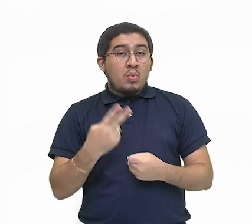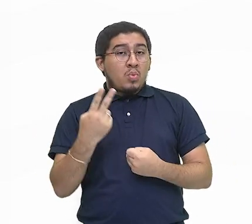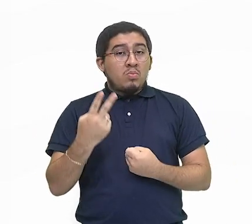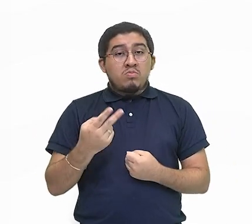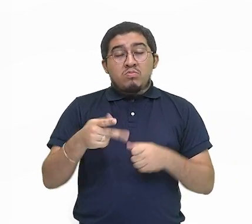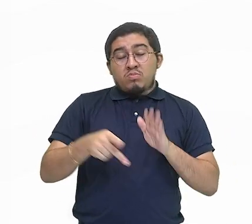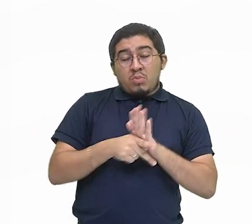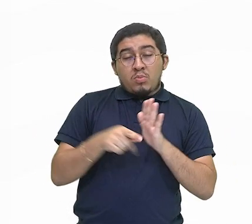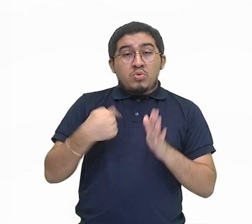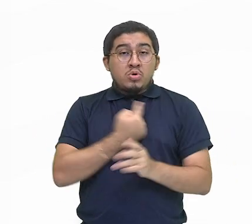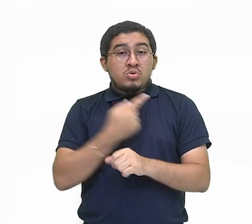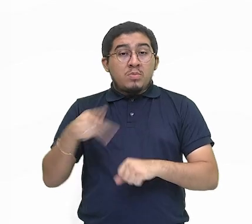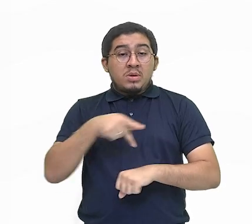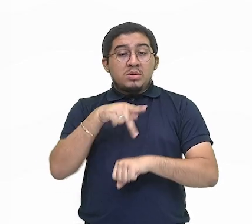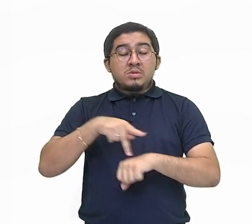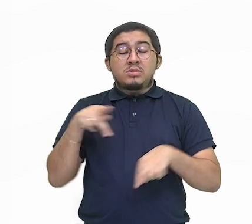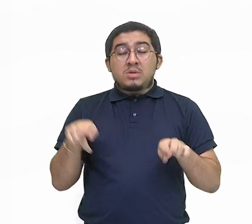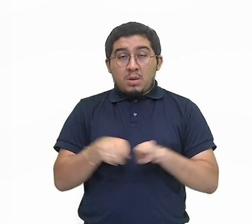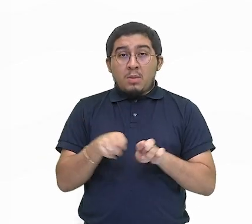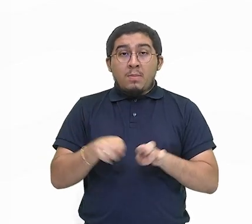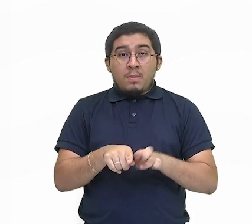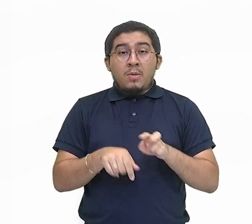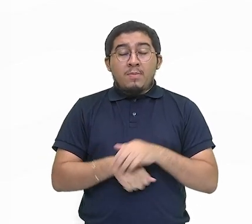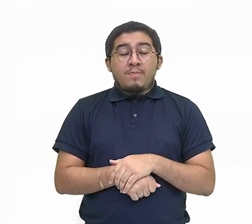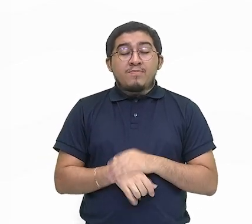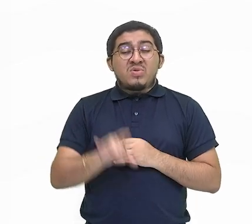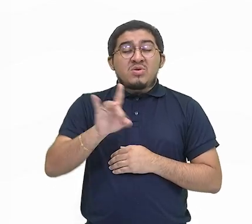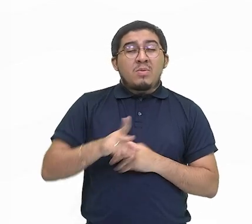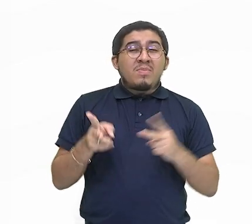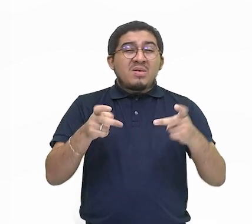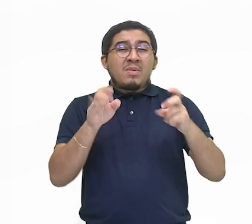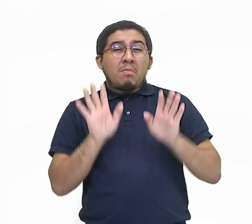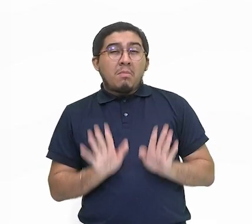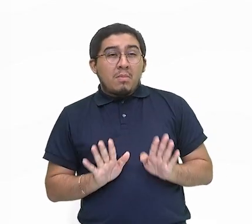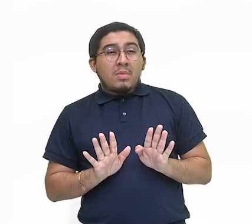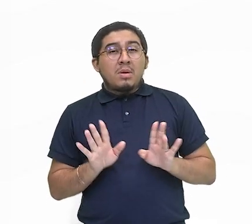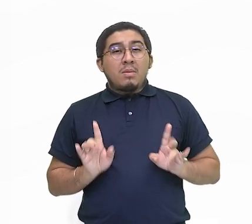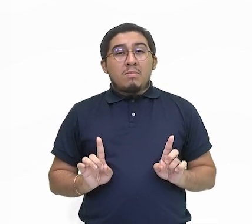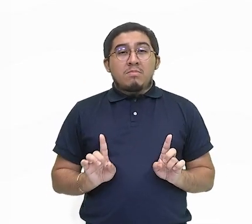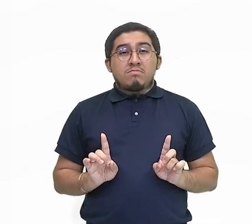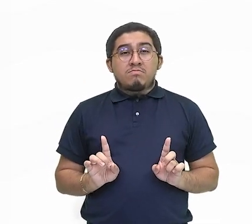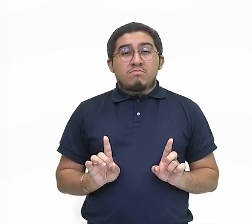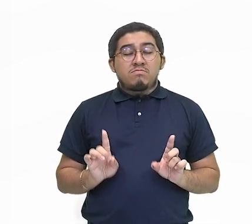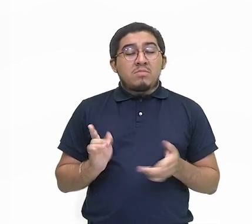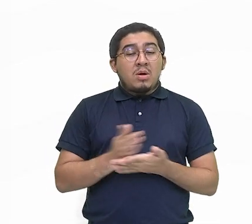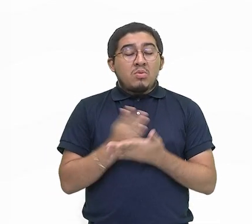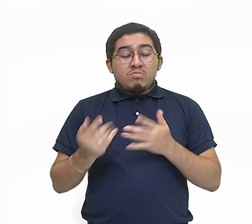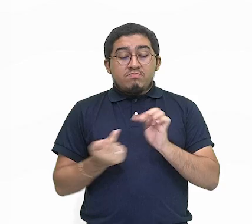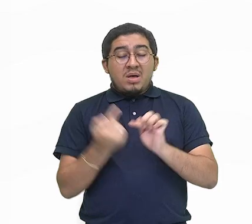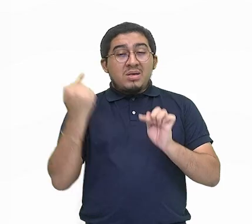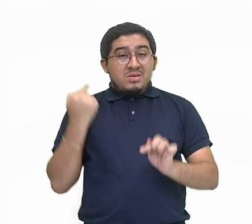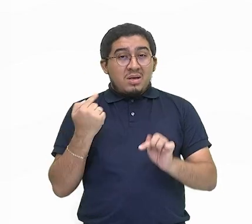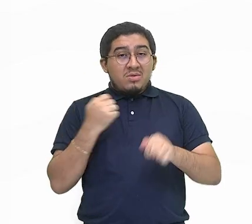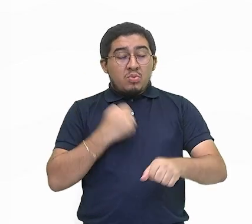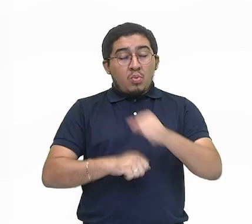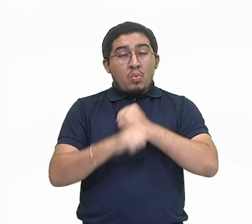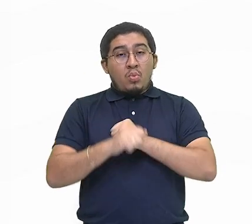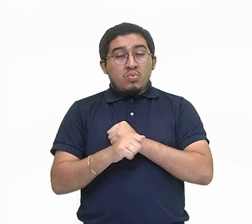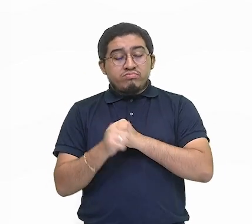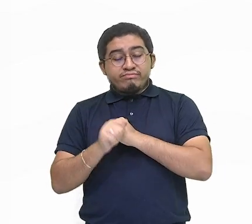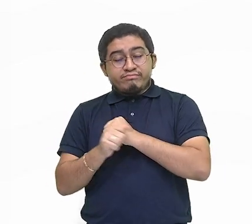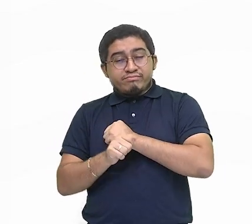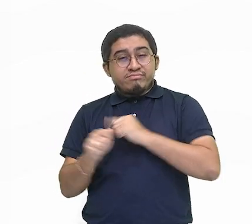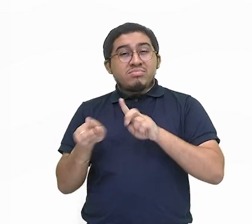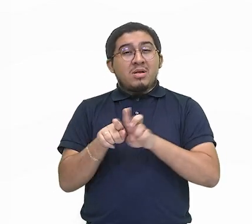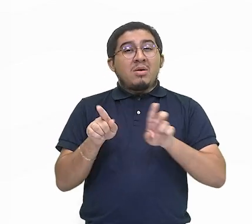do nosso país. É só observar que você, mas alguns anos atrás era